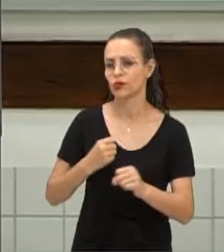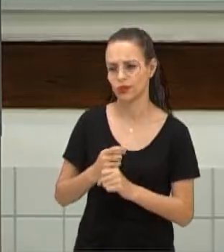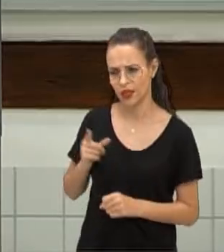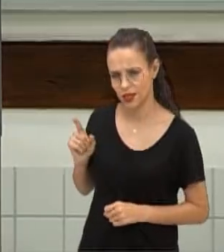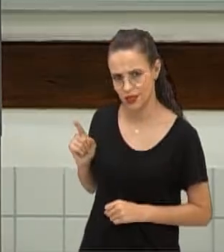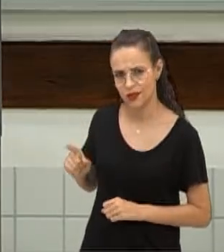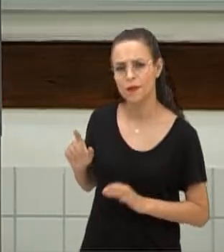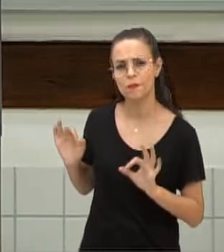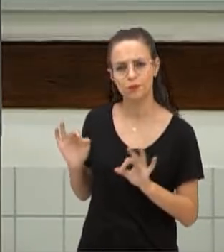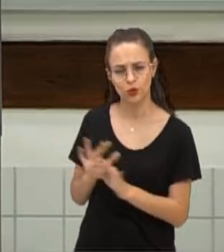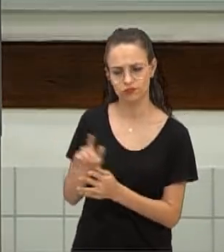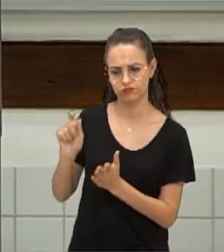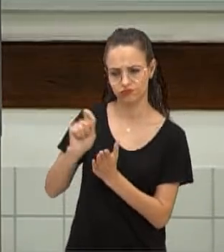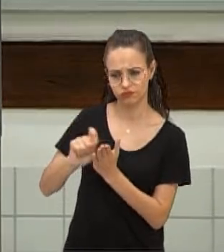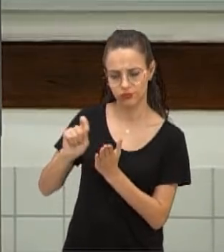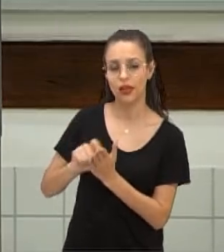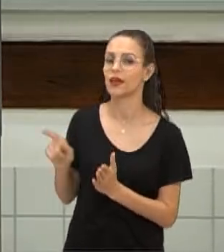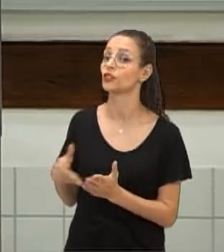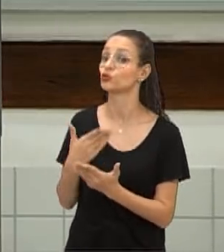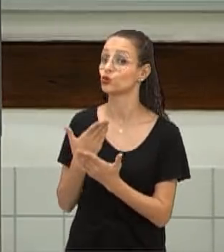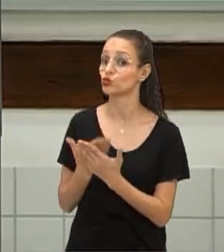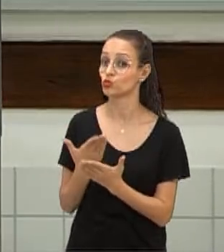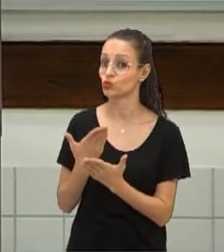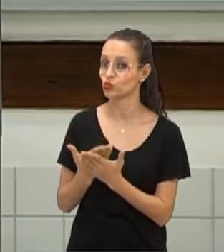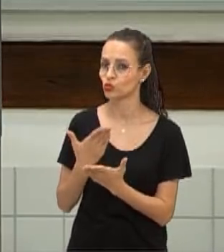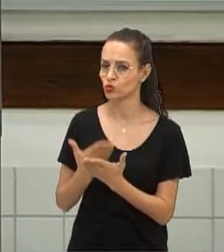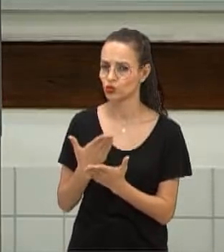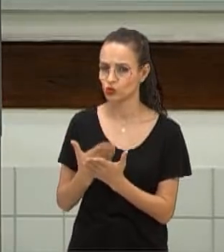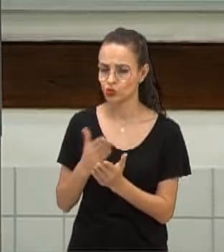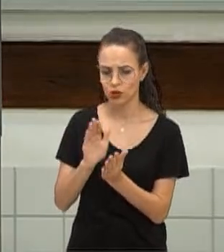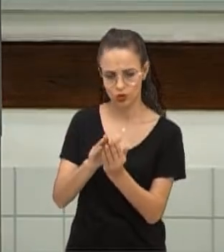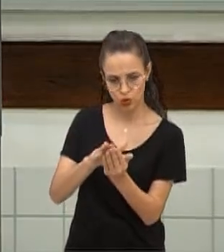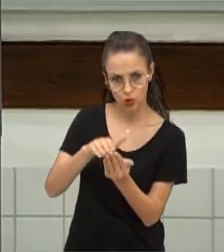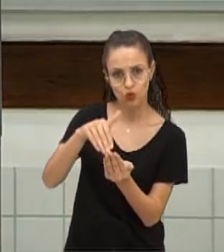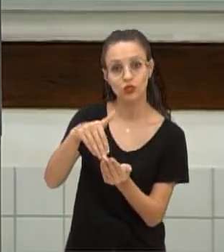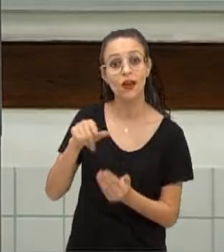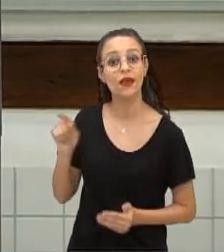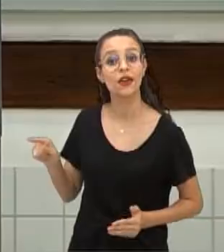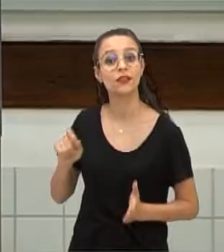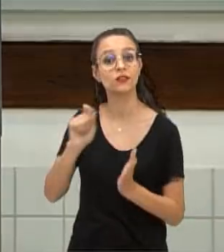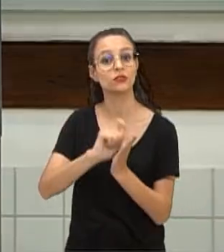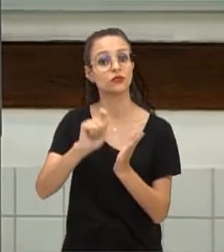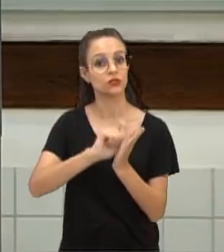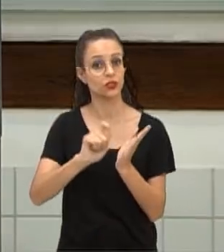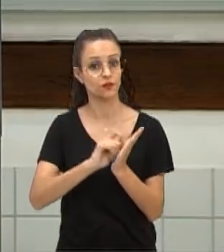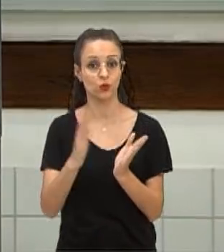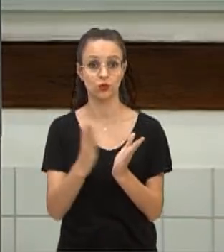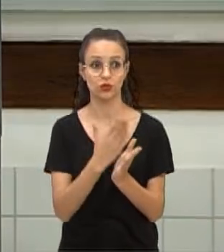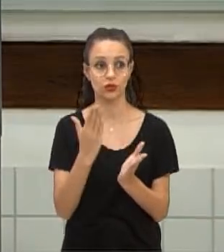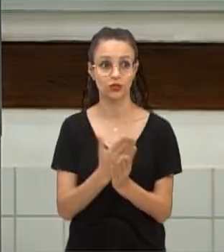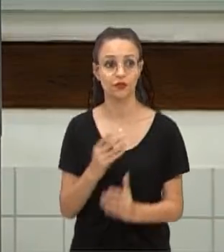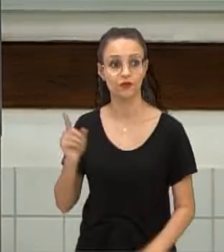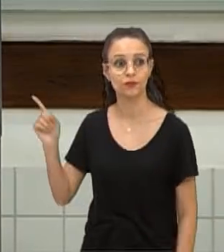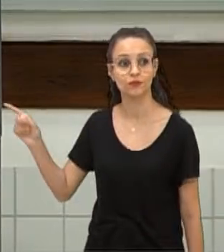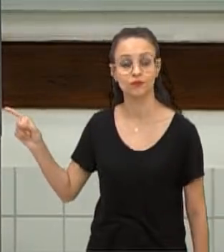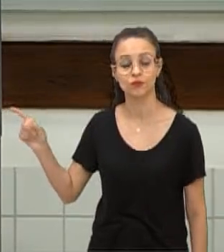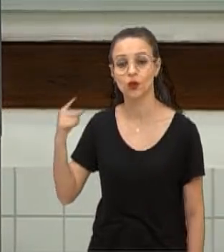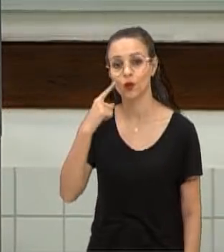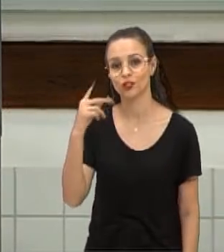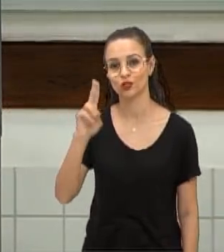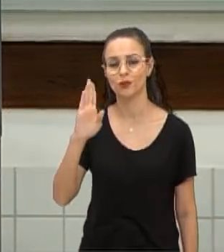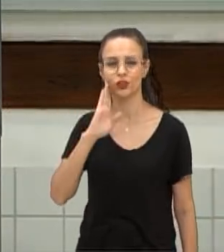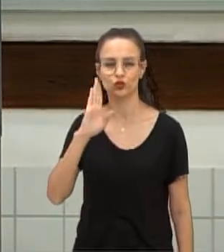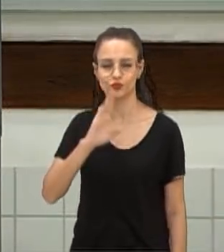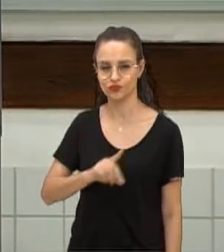escreveu que ele estudou essas conchas, ele escreveu um livro. Olha lá, ó, Philosophie